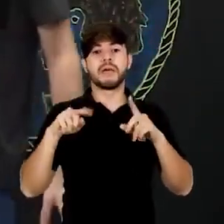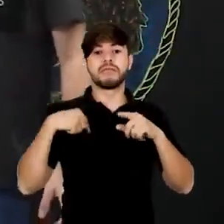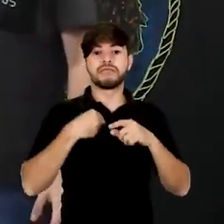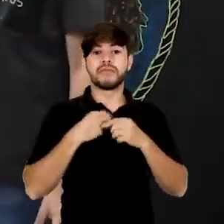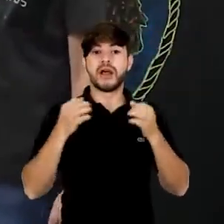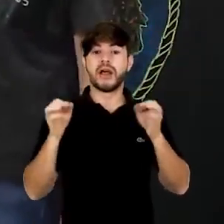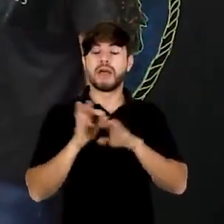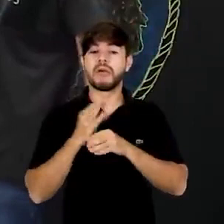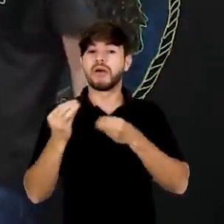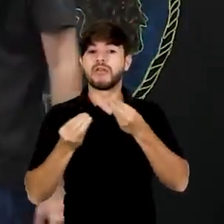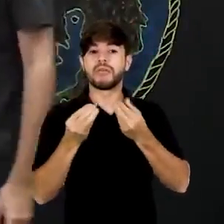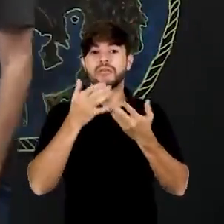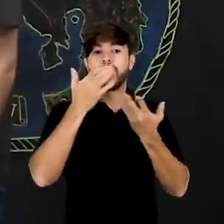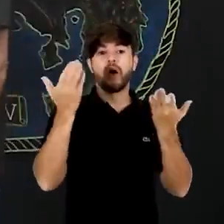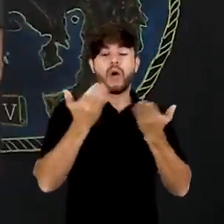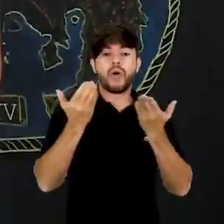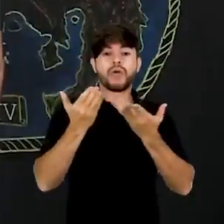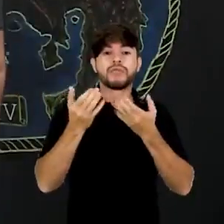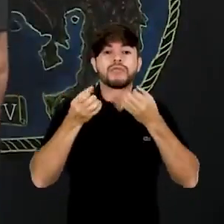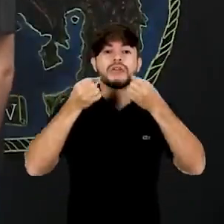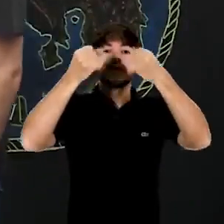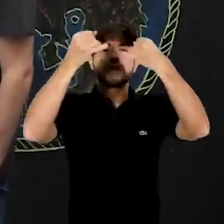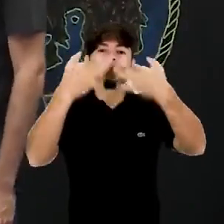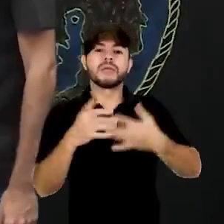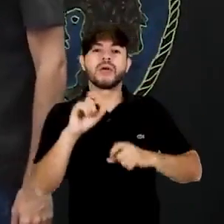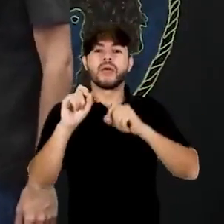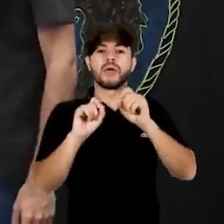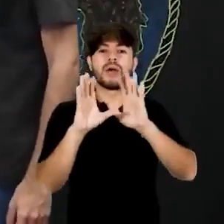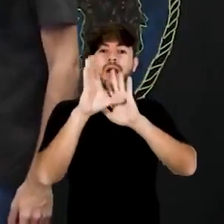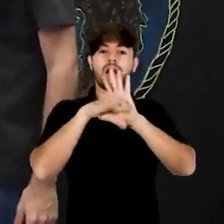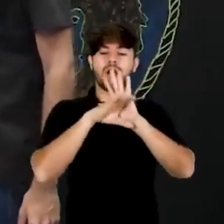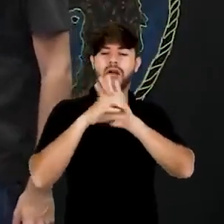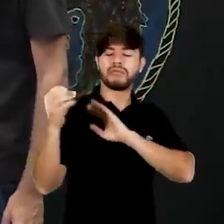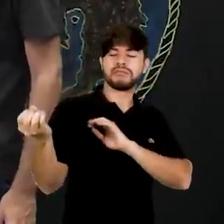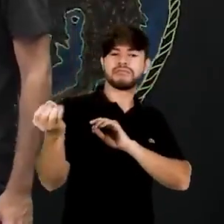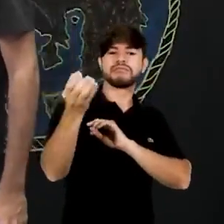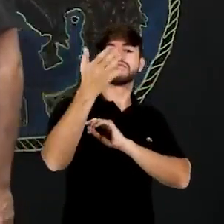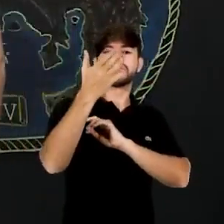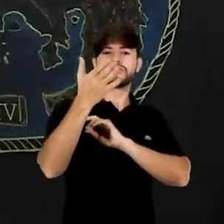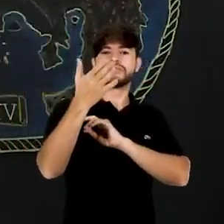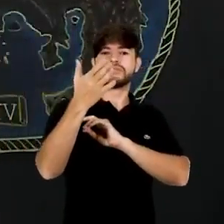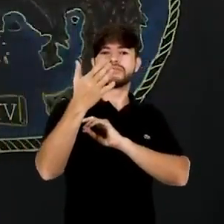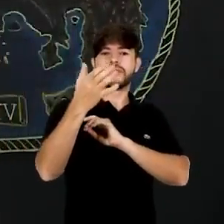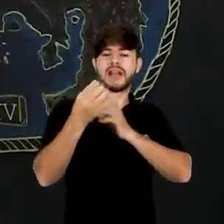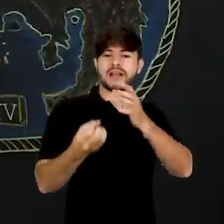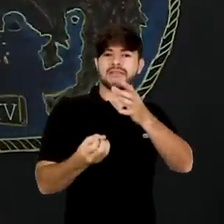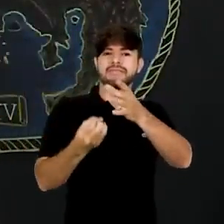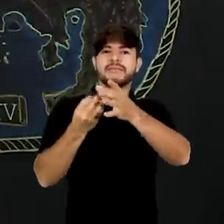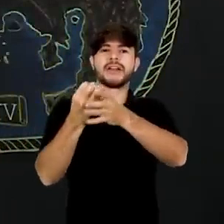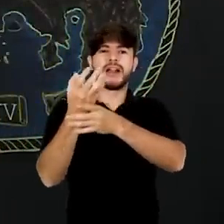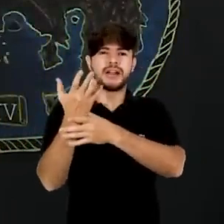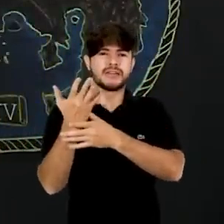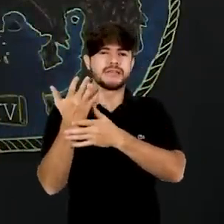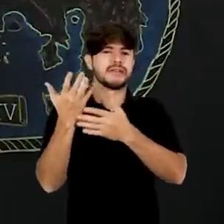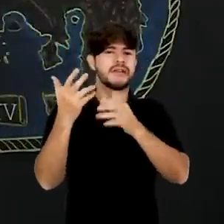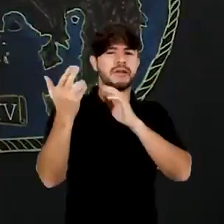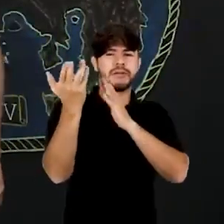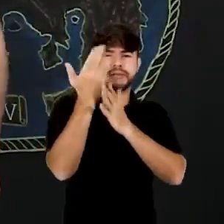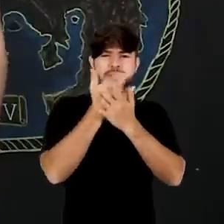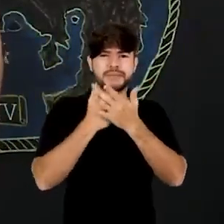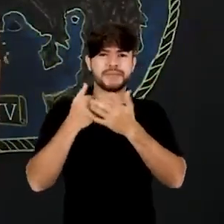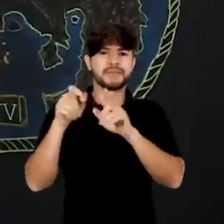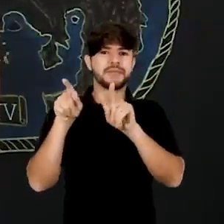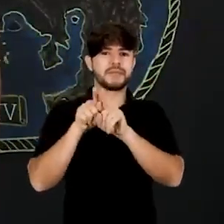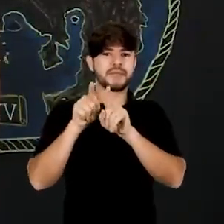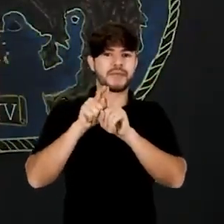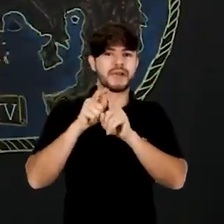concluir, hoje a gente falou, né, um pouco desse conceito de modernidade, da primeira elaboração dele, depois nas ciências